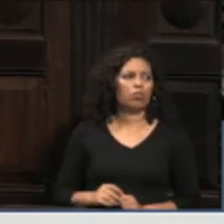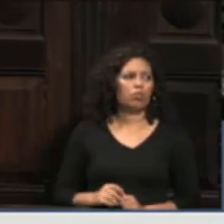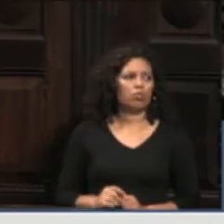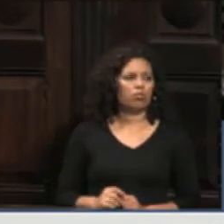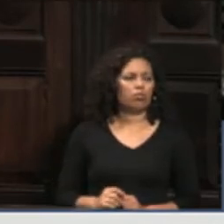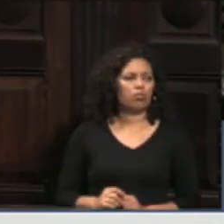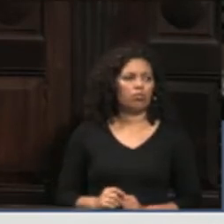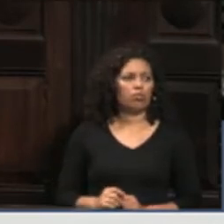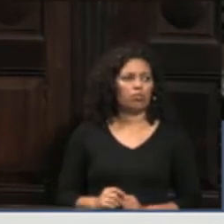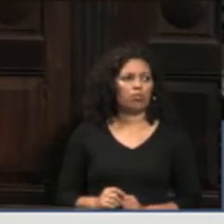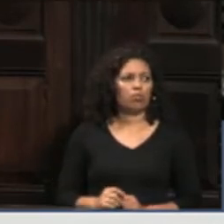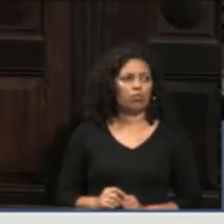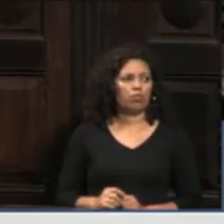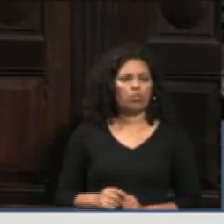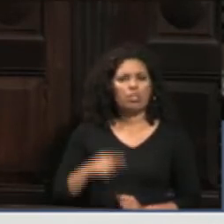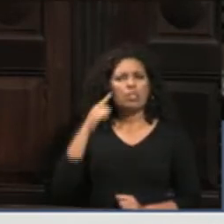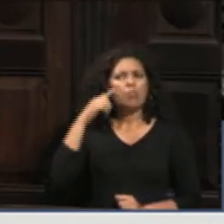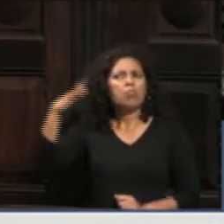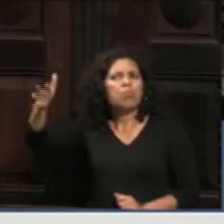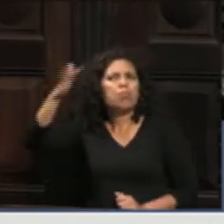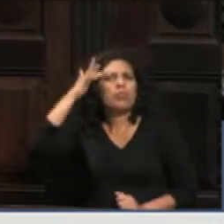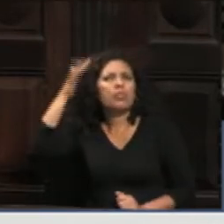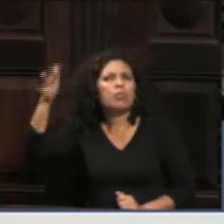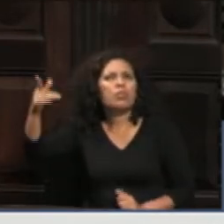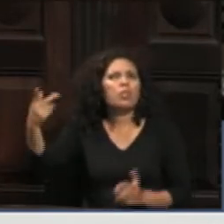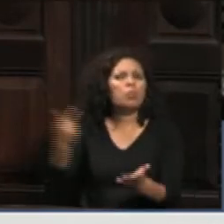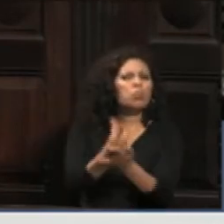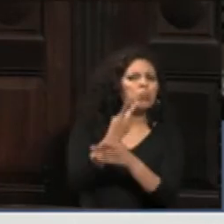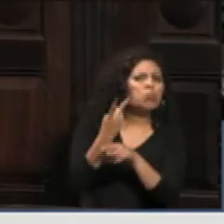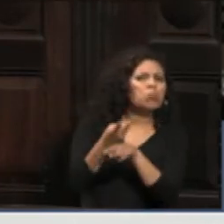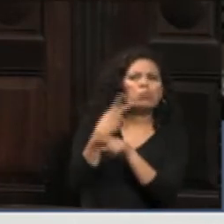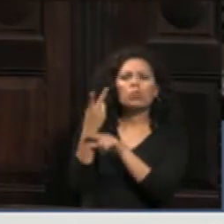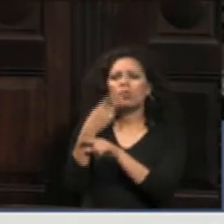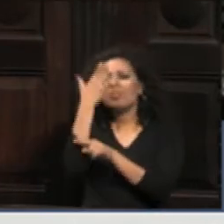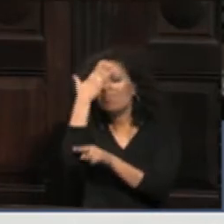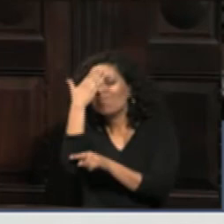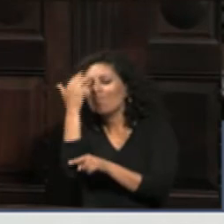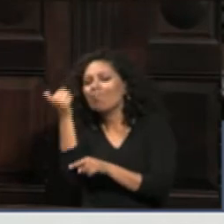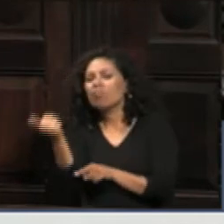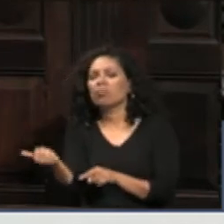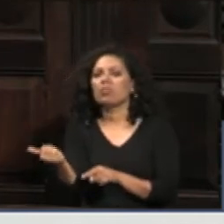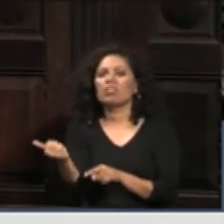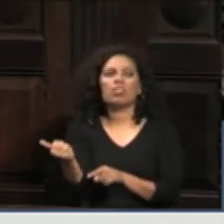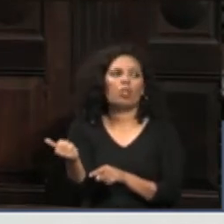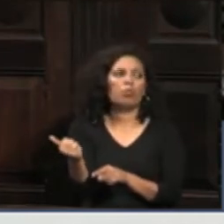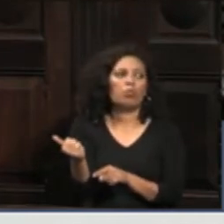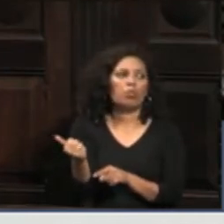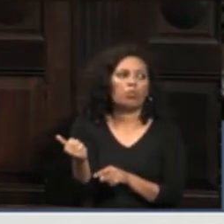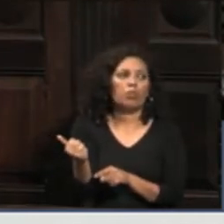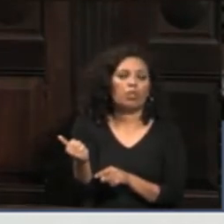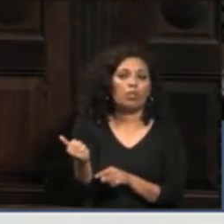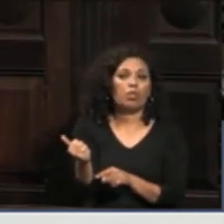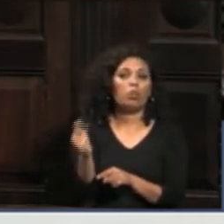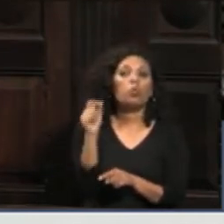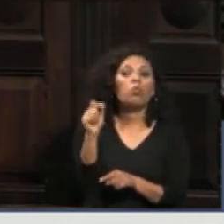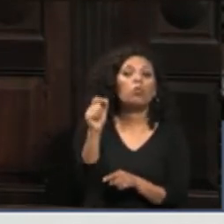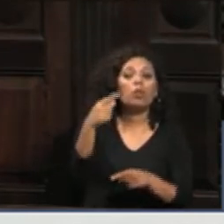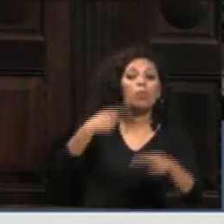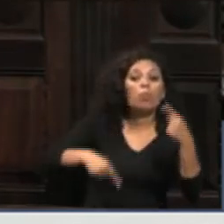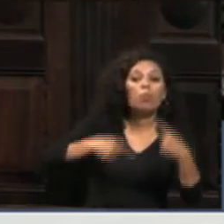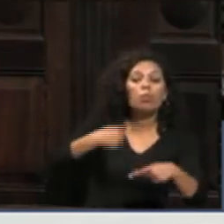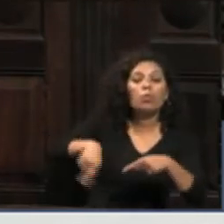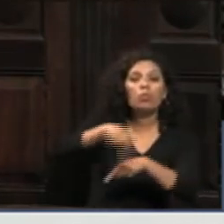é procurar saber o que está acontecendo,